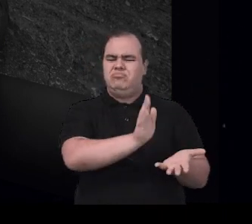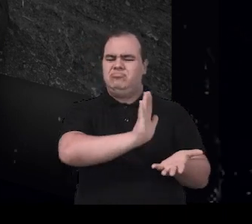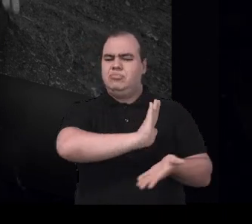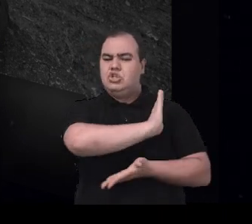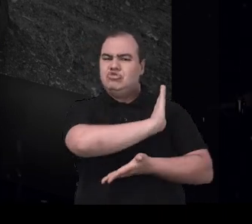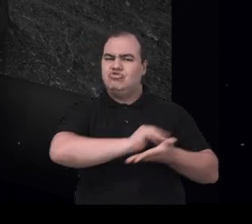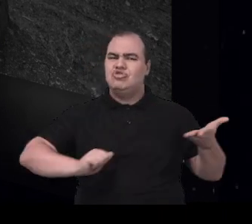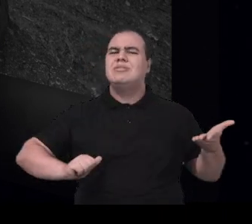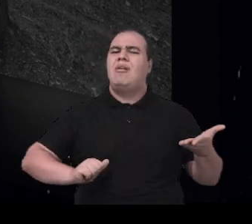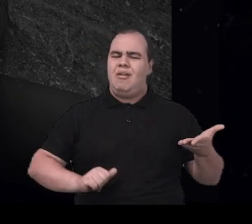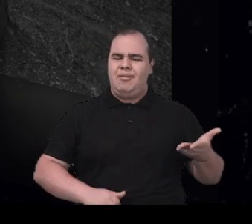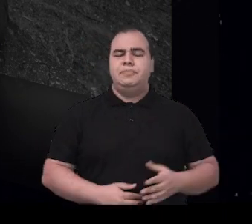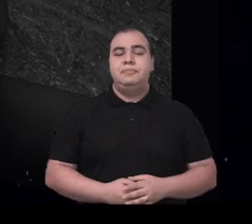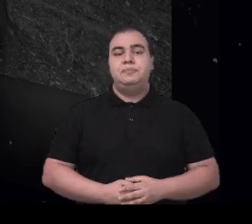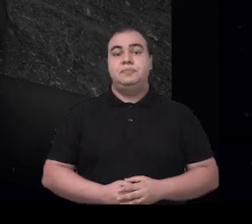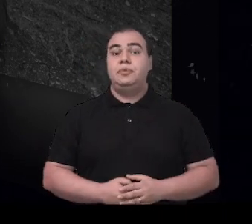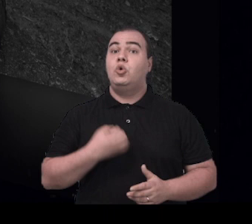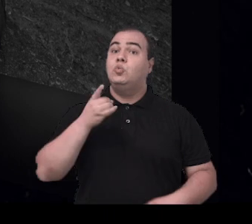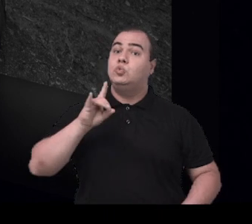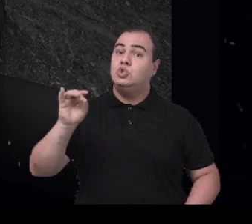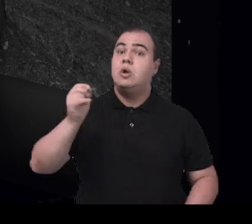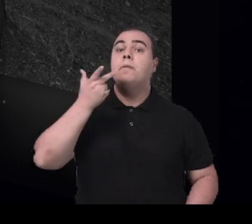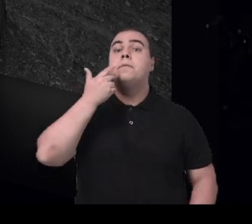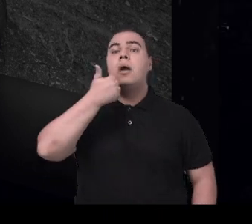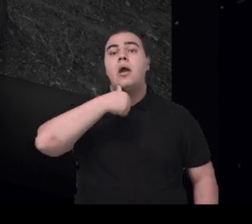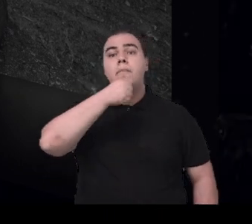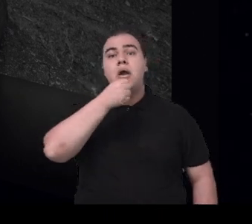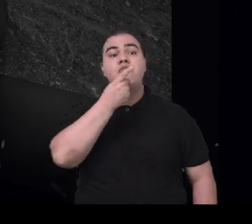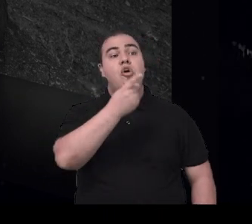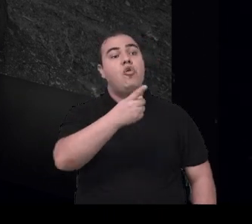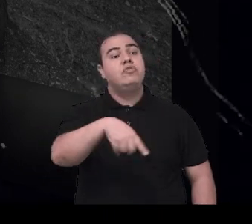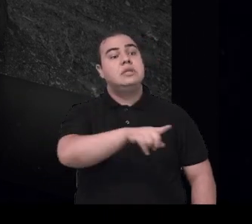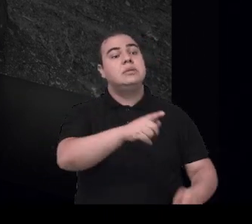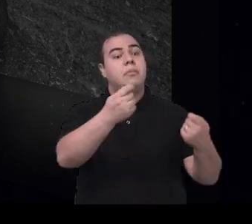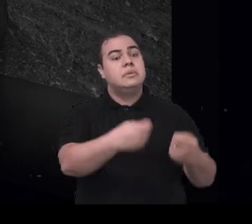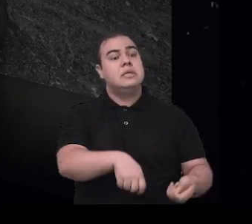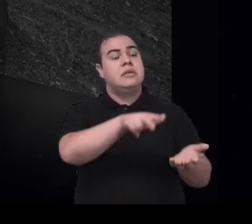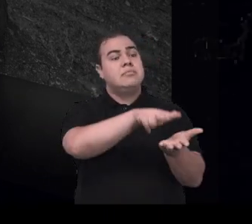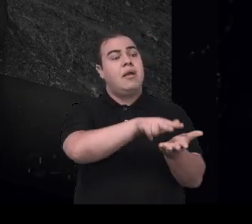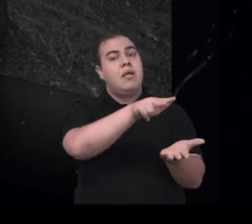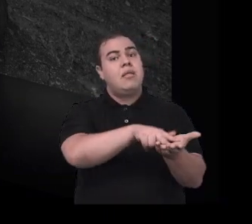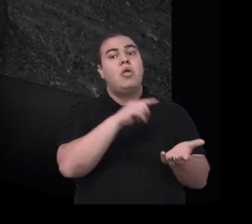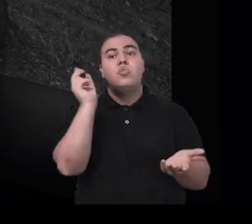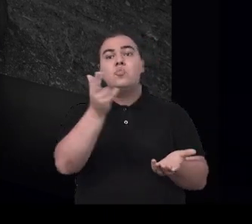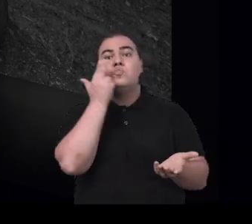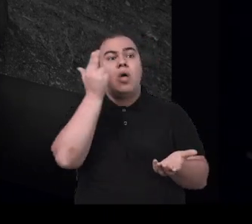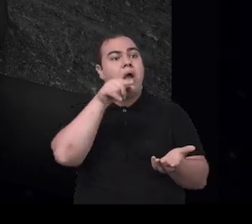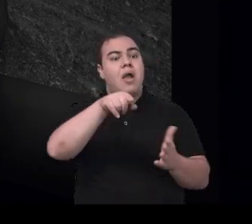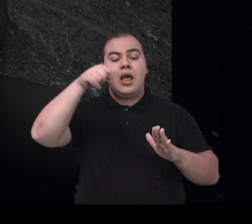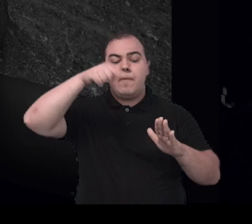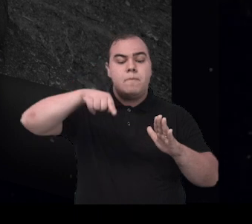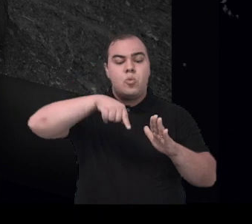da institucionalização mesmo. E aí um dia veio o pai e a mãe e falaram assim: vocês precisam internar o Leandro, não tem mais jeito, ele